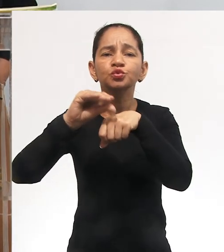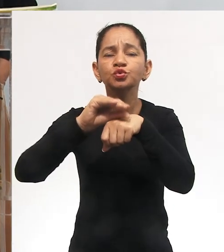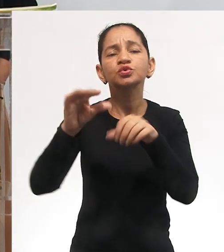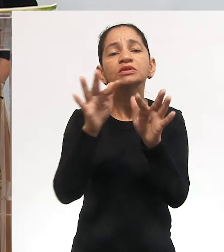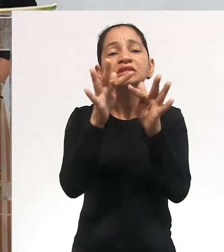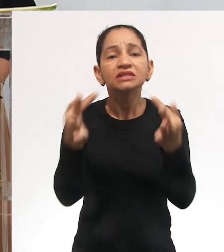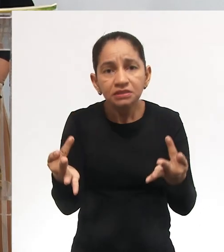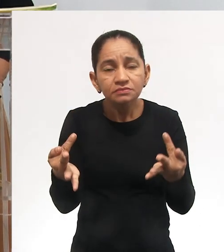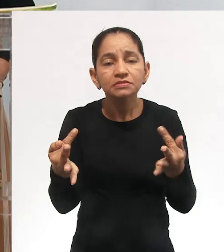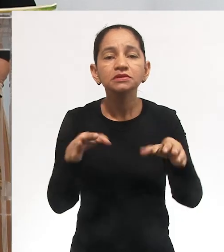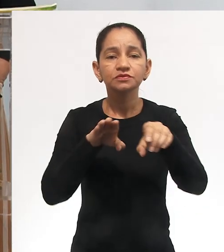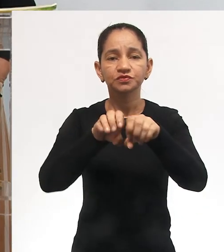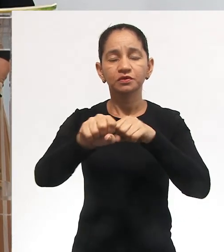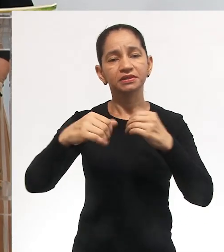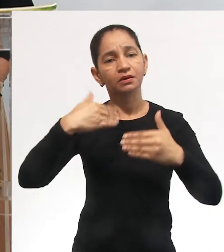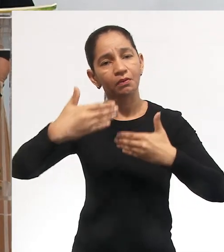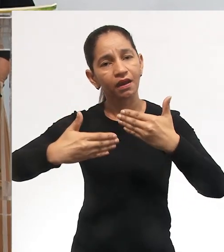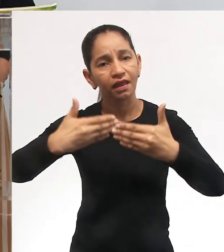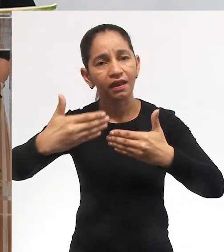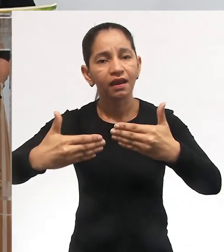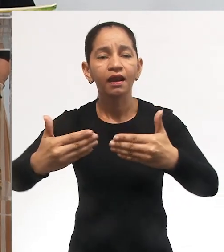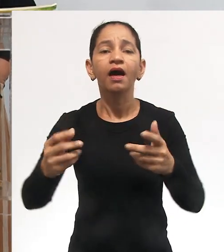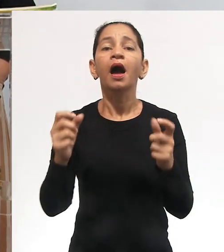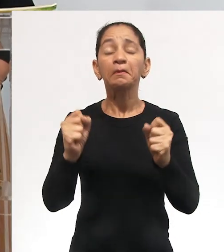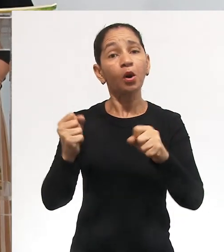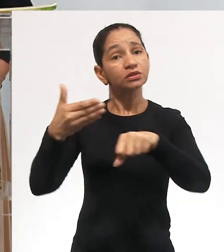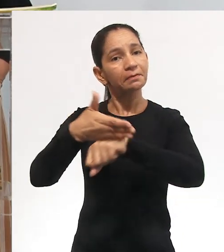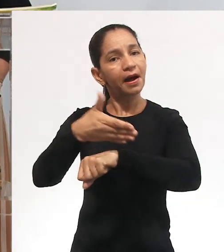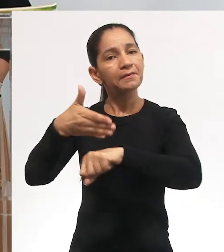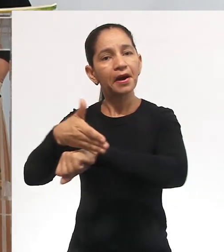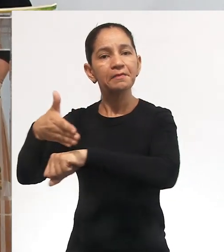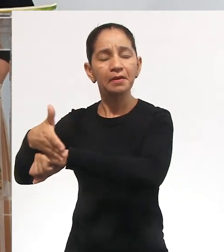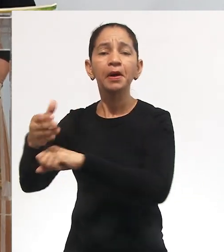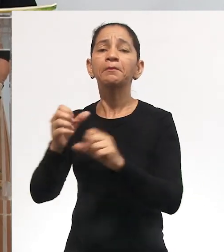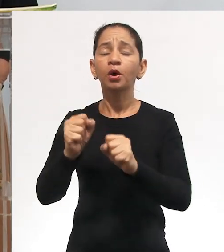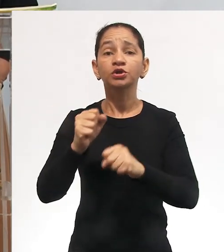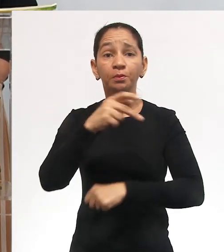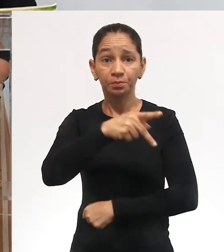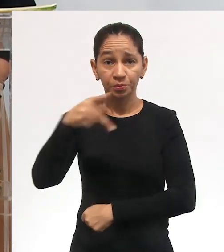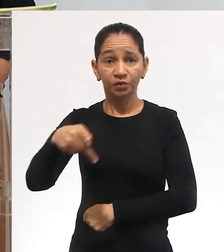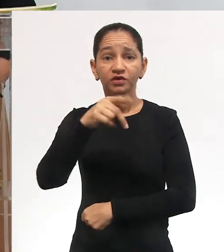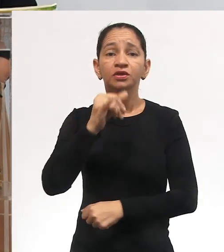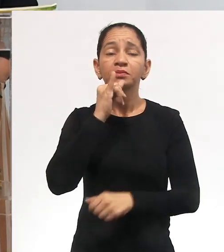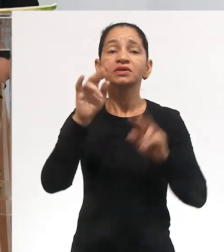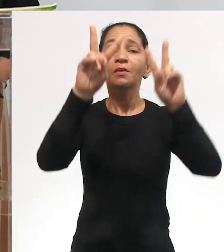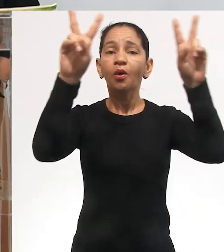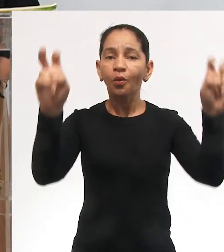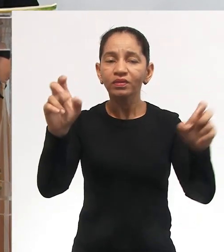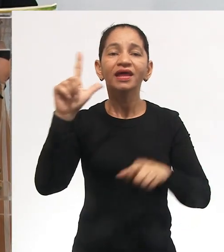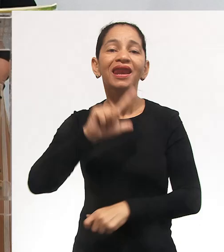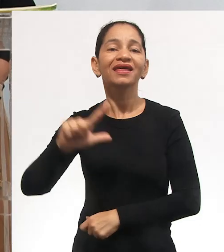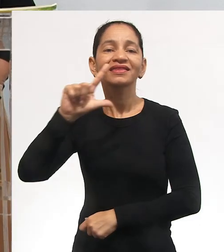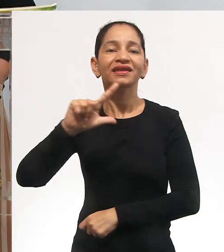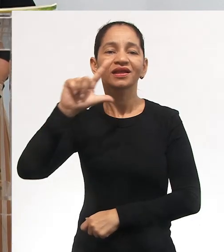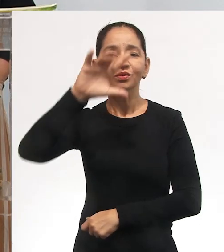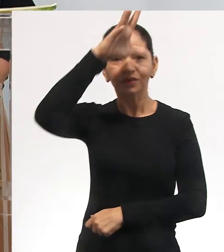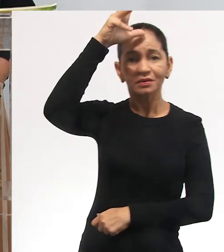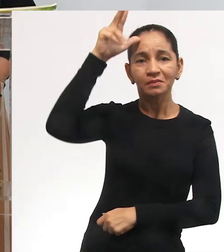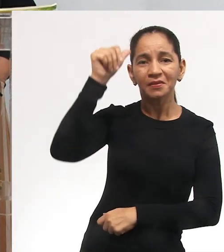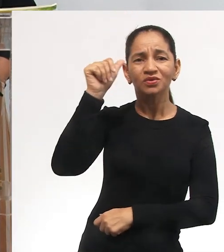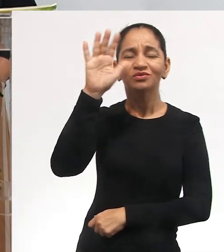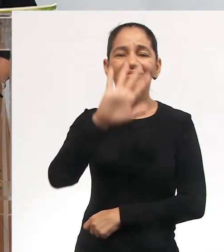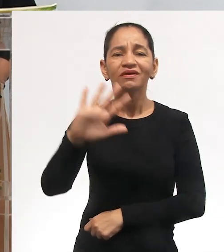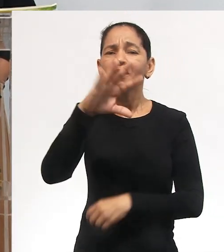mini curso, uma formação, né, em que vocês possam participar sobre literatura